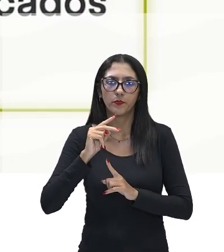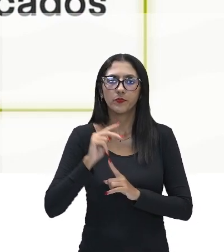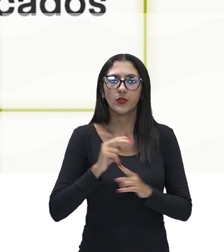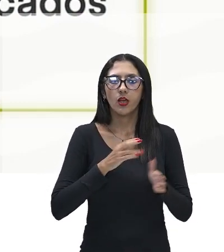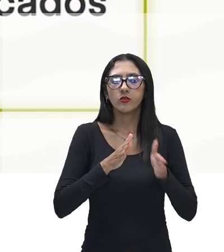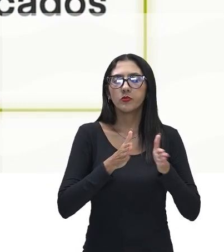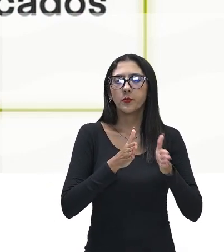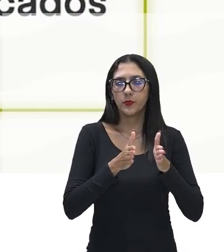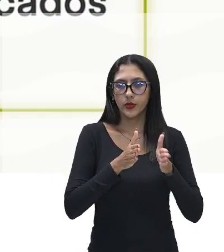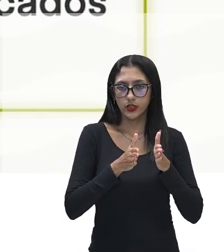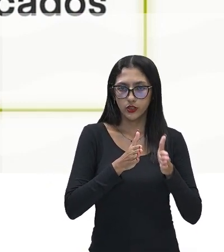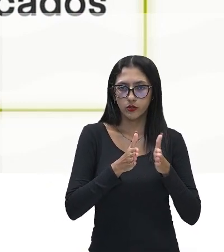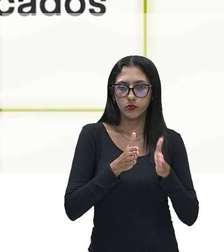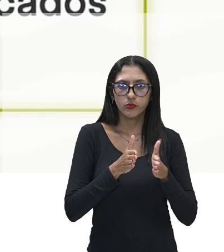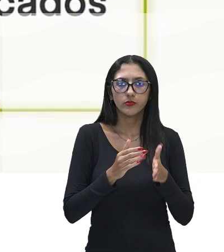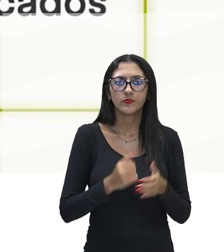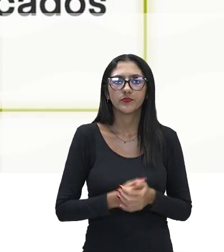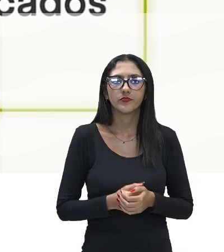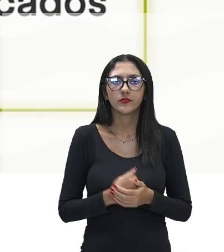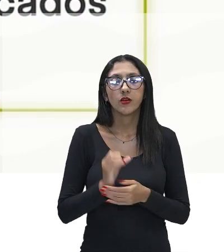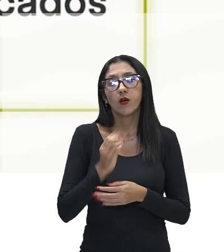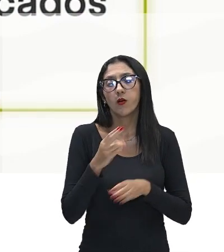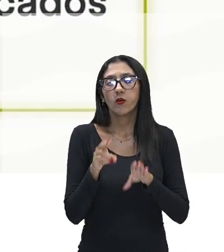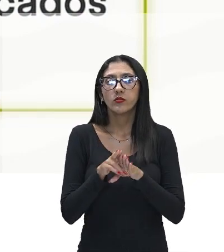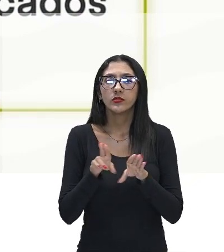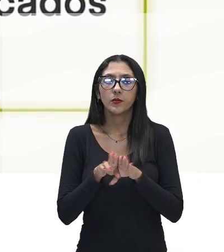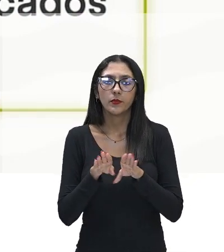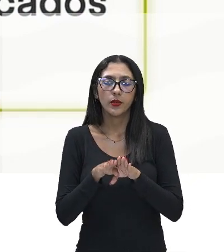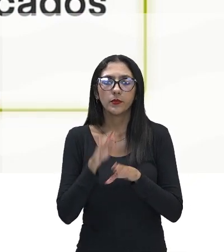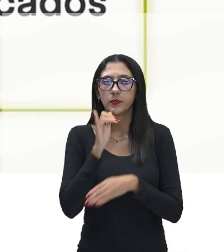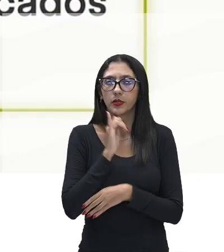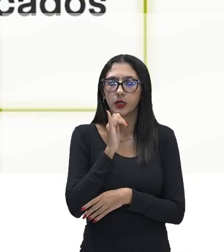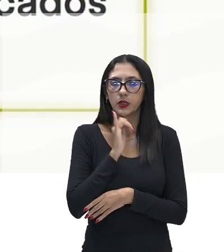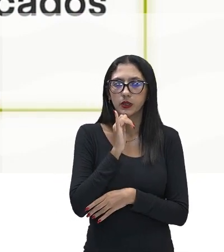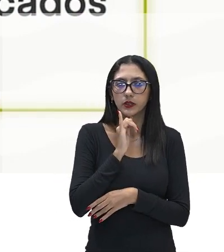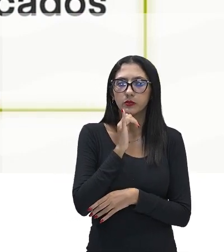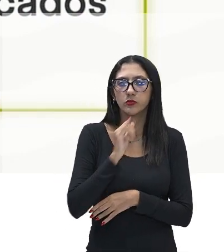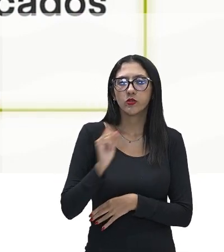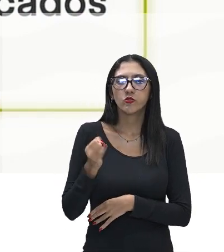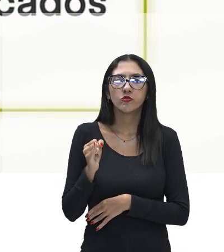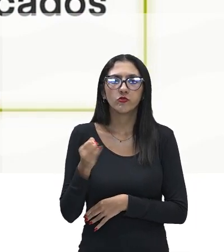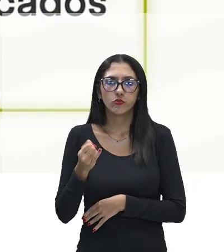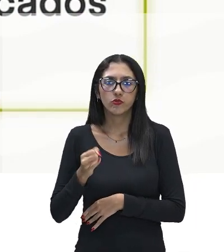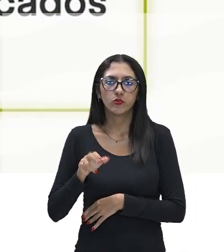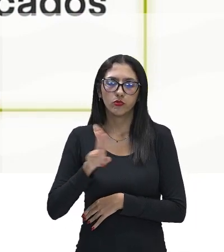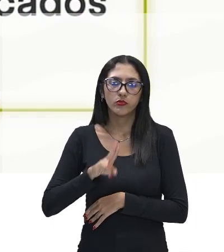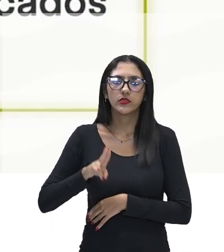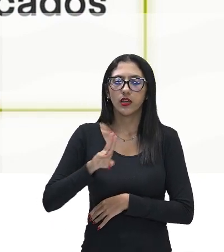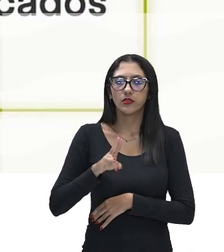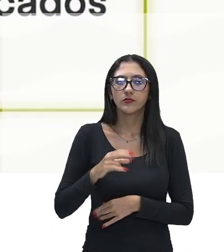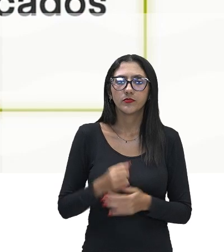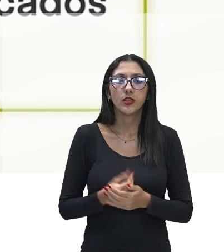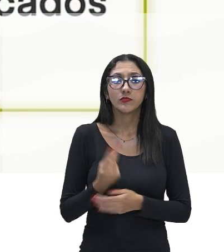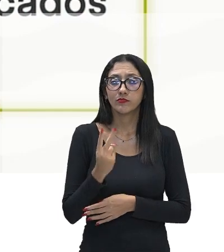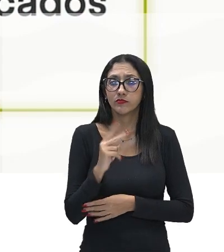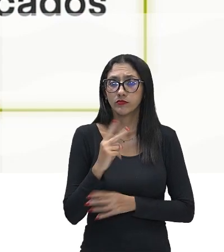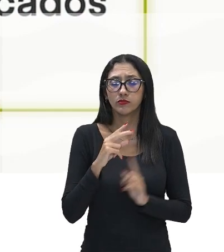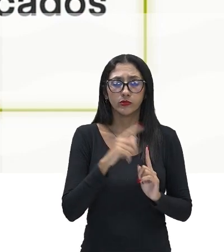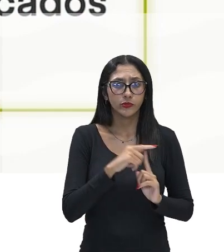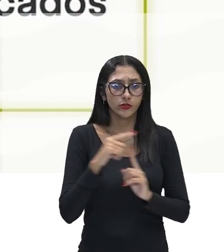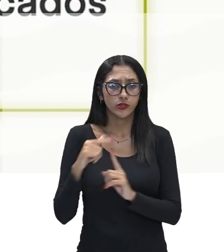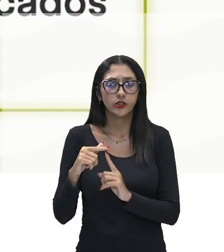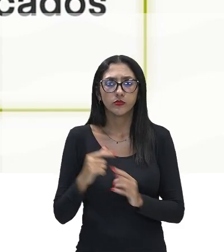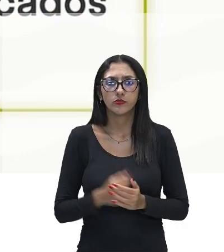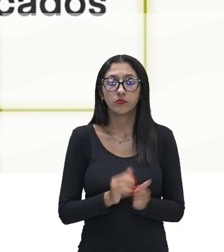período ou o valor a ser pago pela utilização de recursos de terceiros. Os juros são classificados